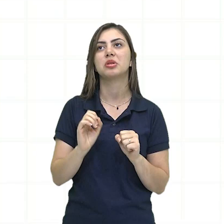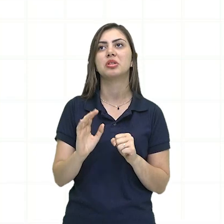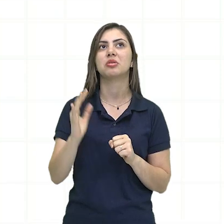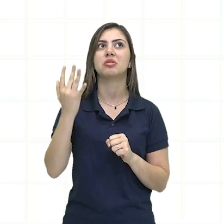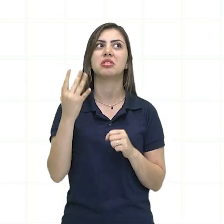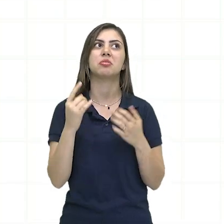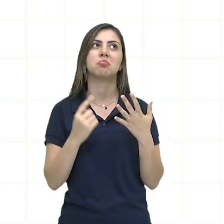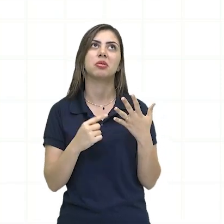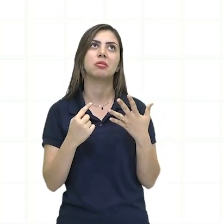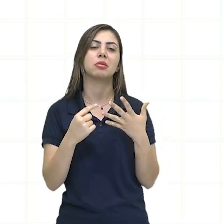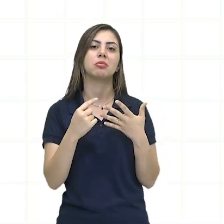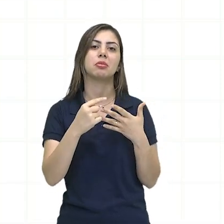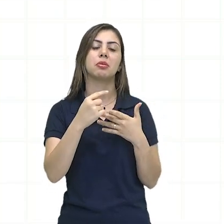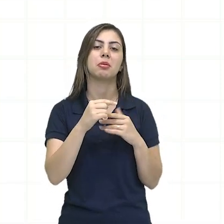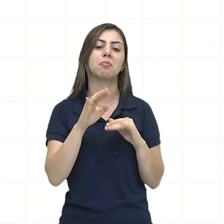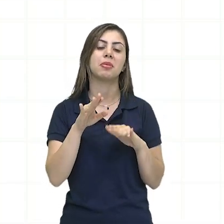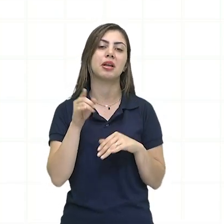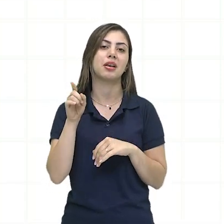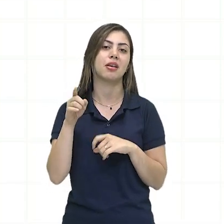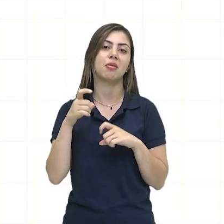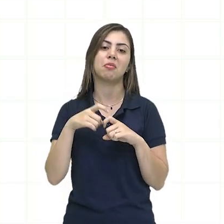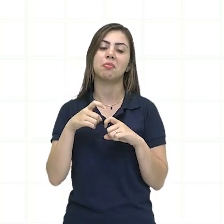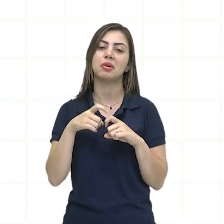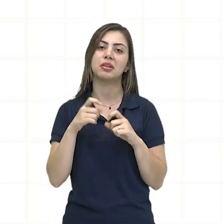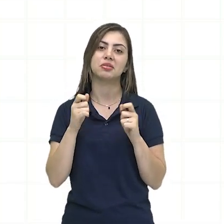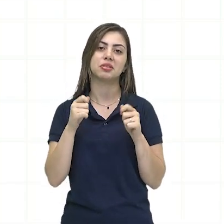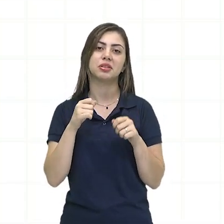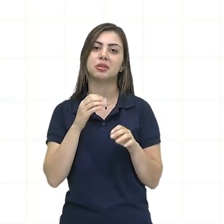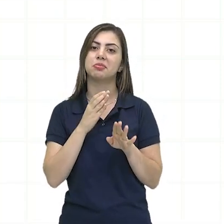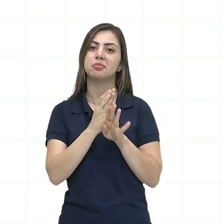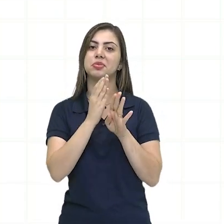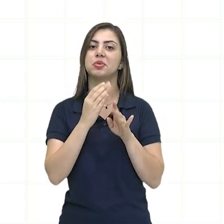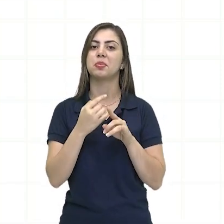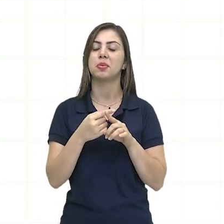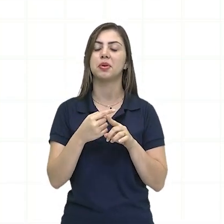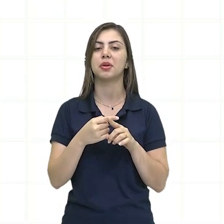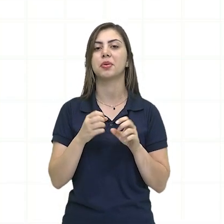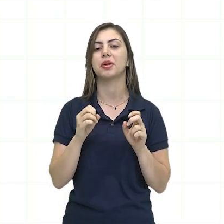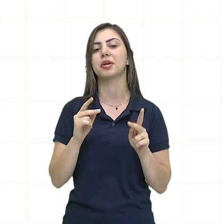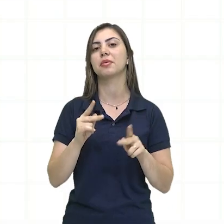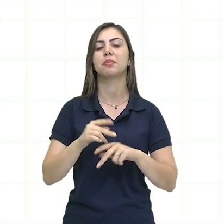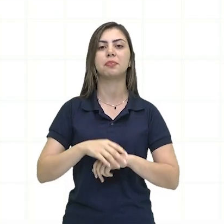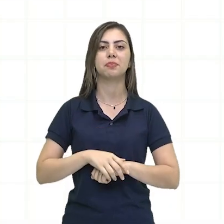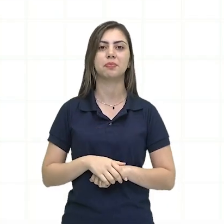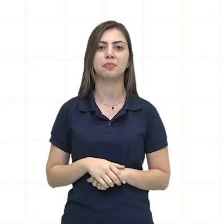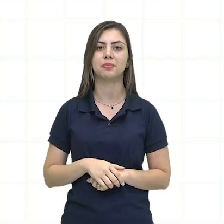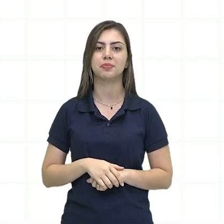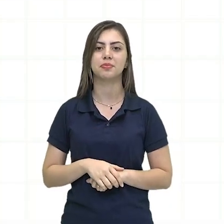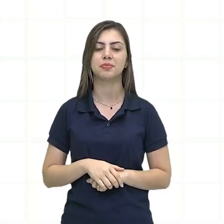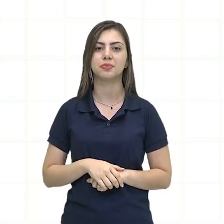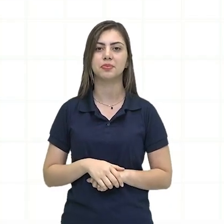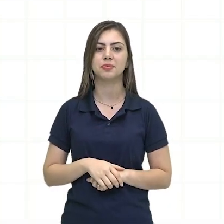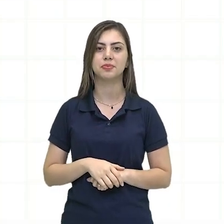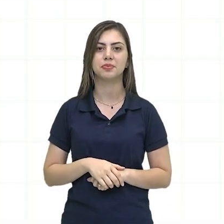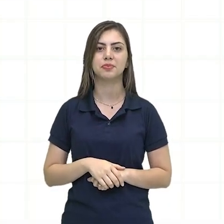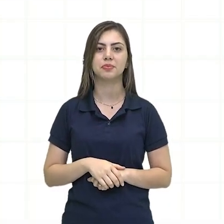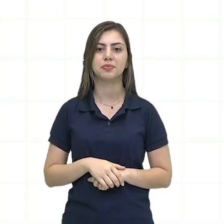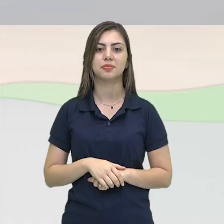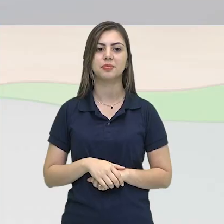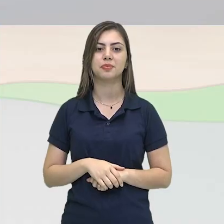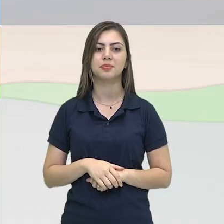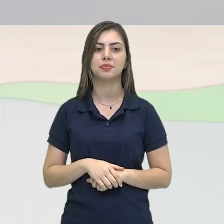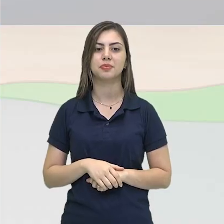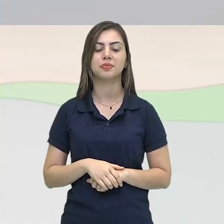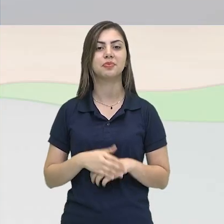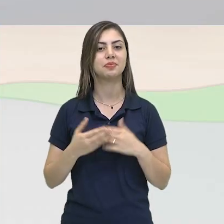vários fatores, e aí só o médico pode determinar, certo? Então, nós estamos vendo